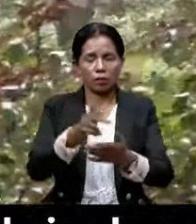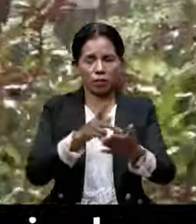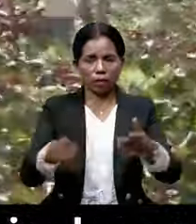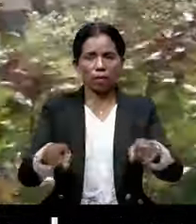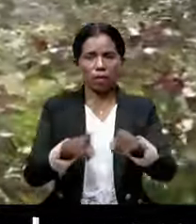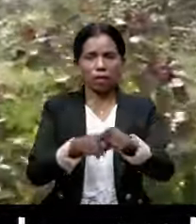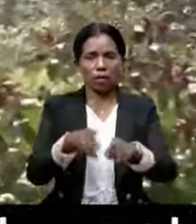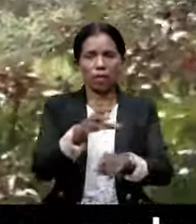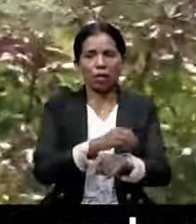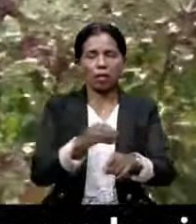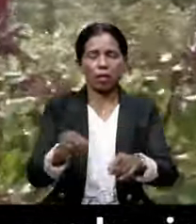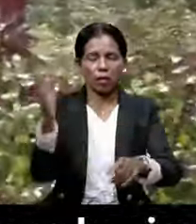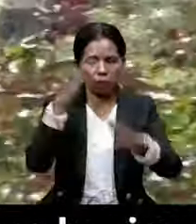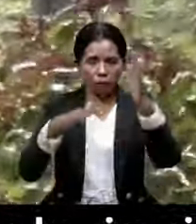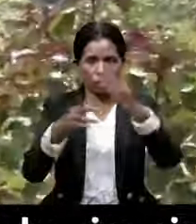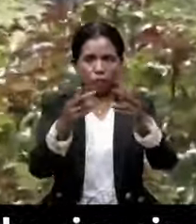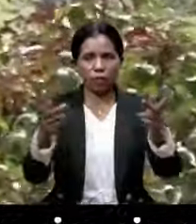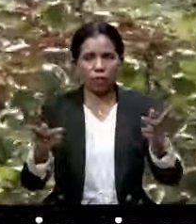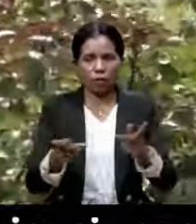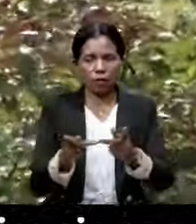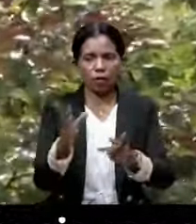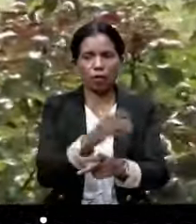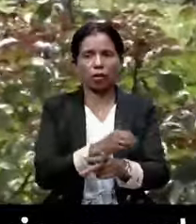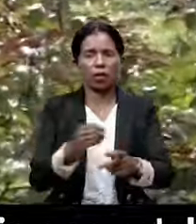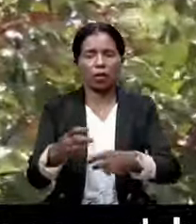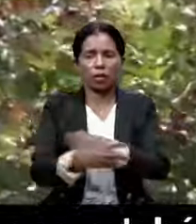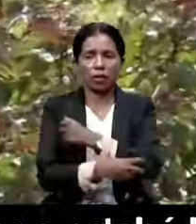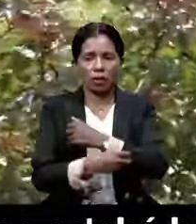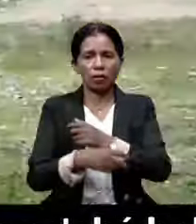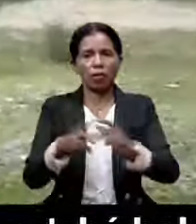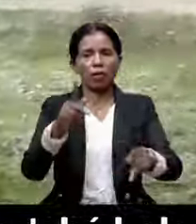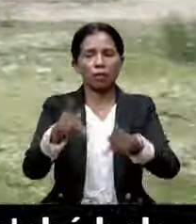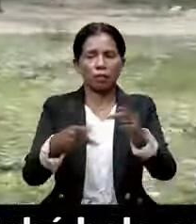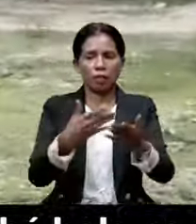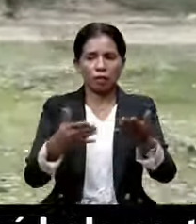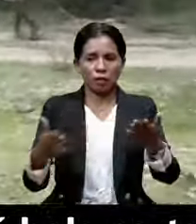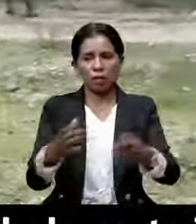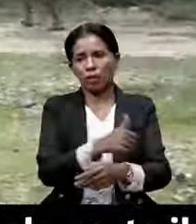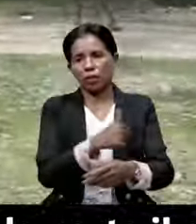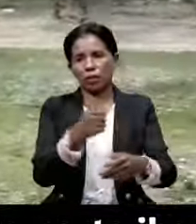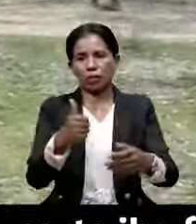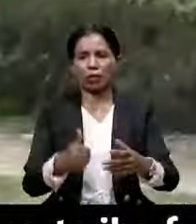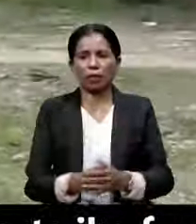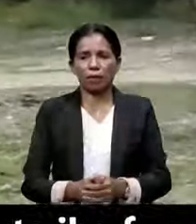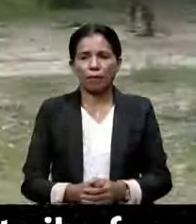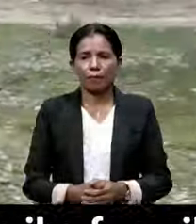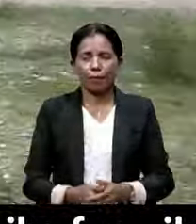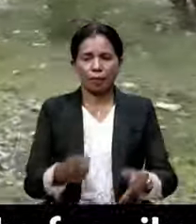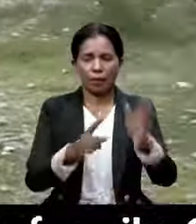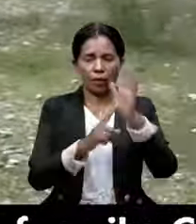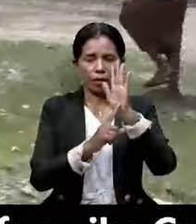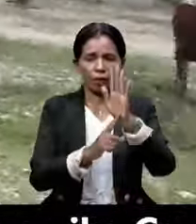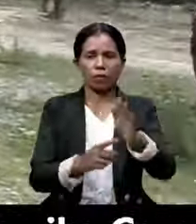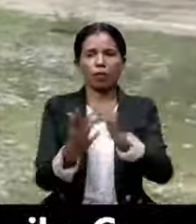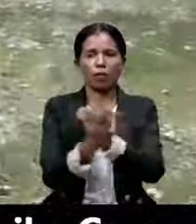halo confronto ia fatin-fatin, assalto ema, nauk ema nisasan no selutan. Situação real nebe acontece